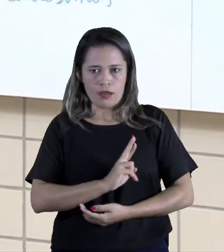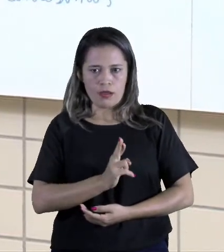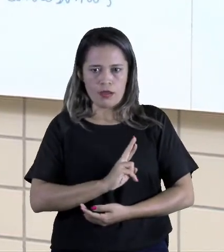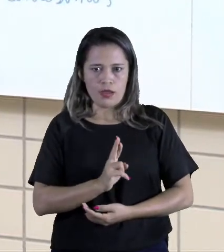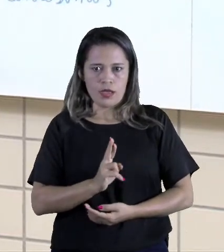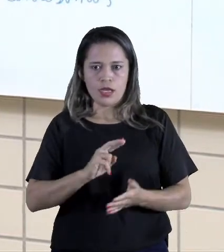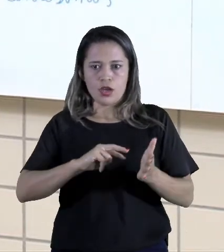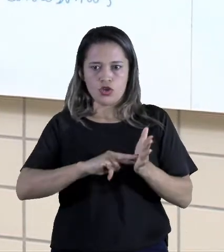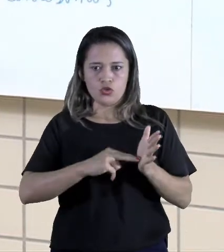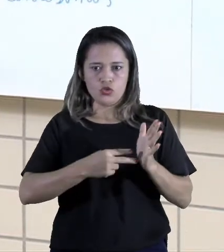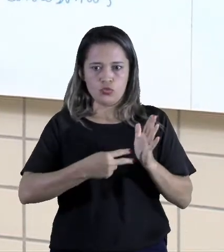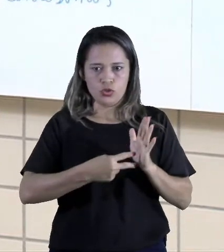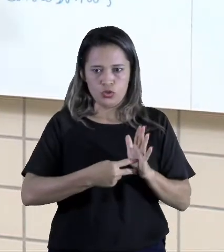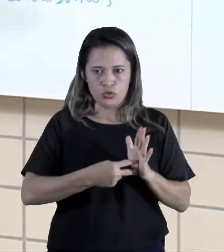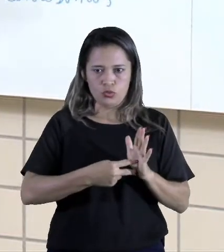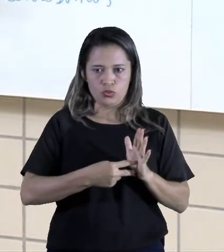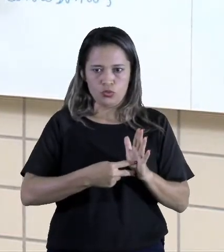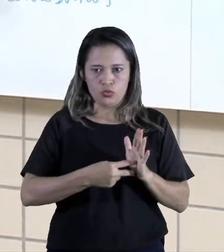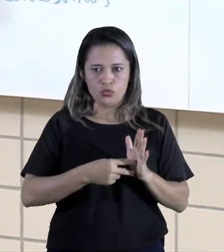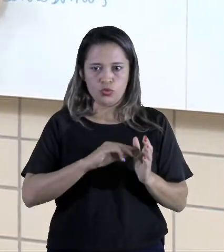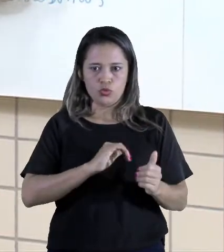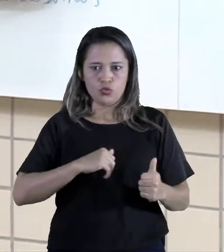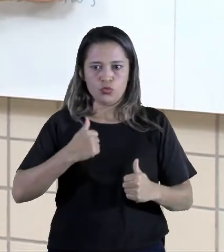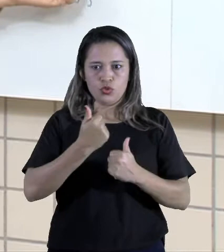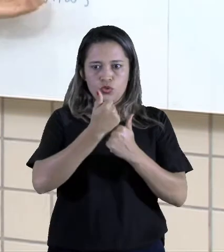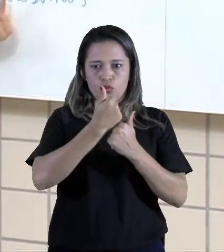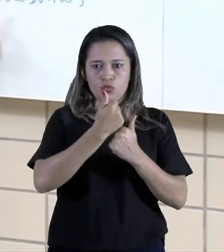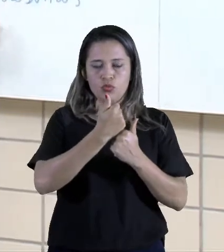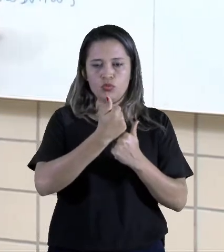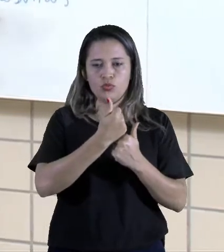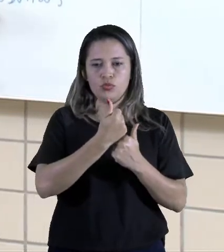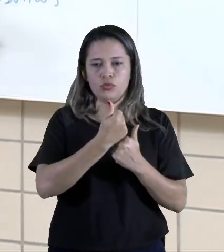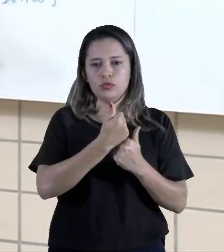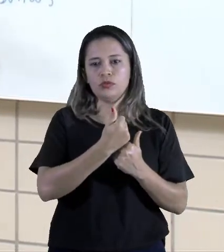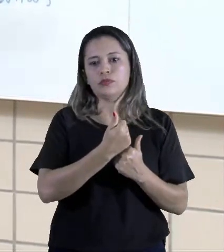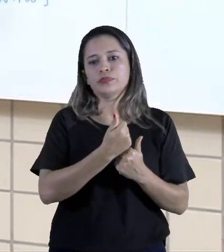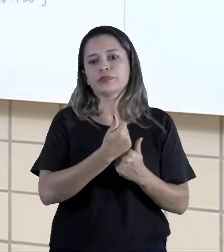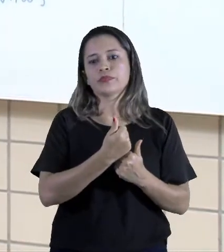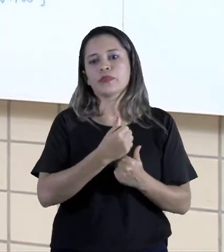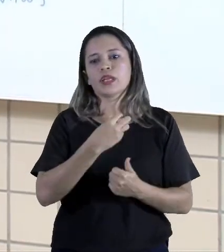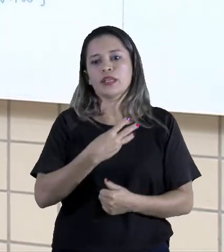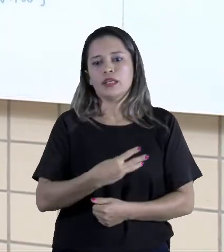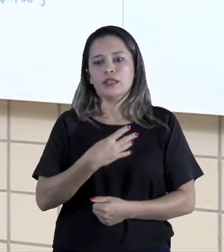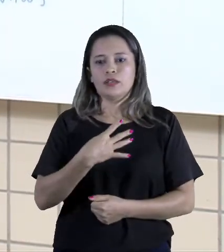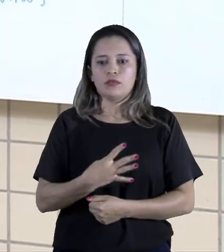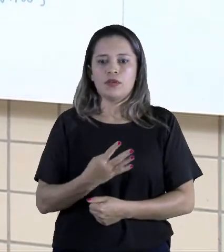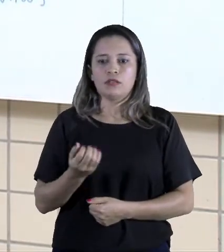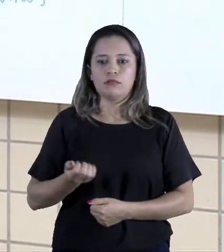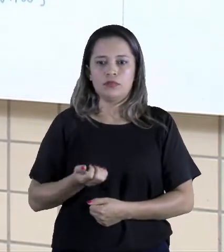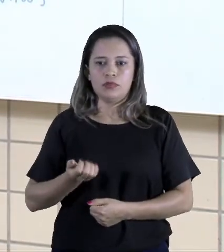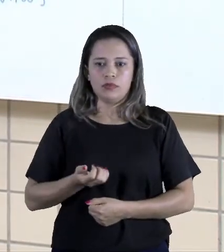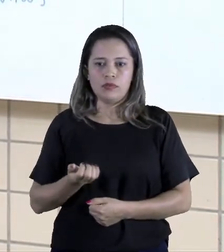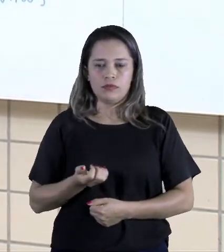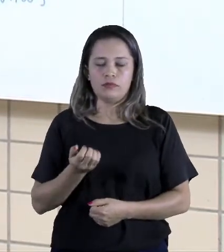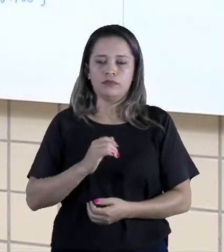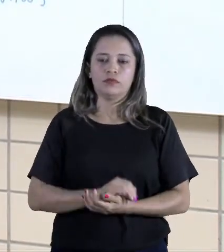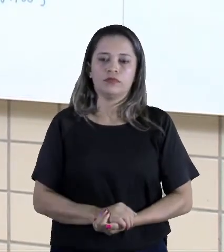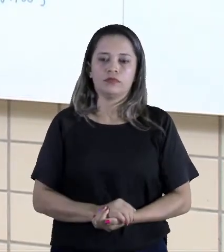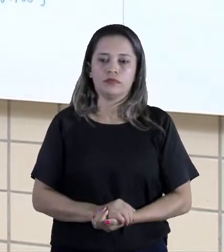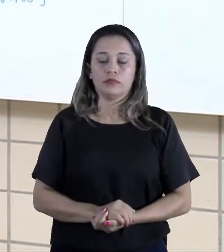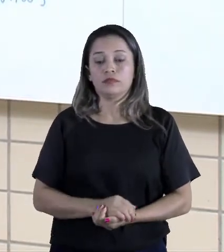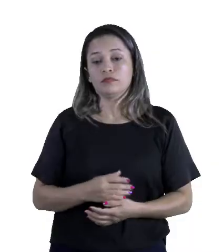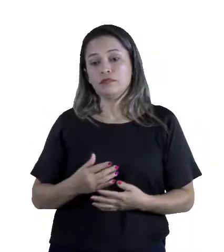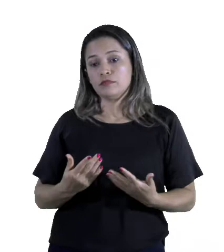substituir a palavra inteiro por reais, e 34 centavos, ao invés de centésimos, centavos.